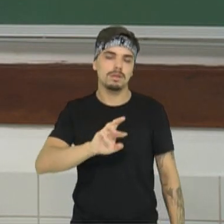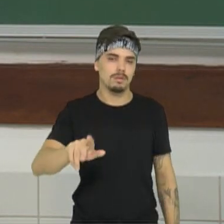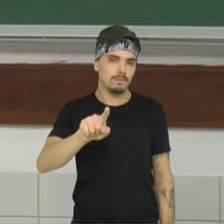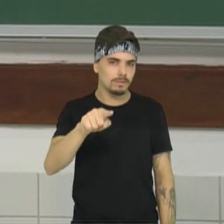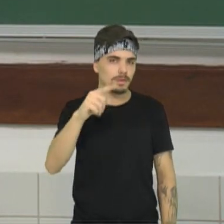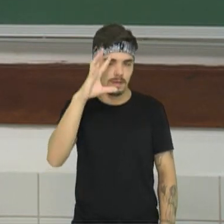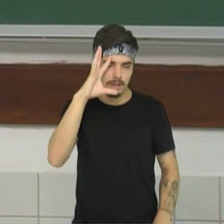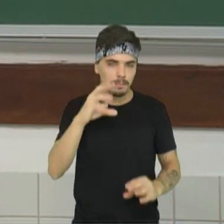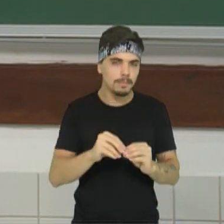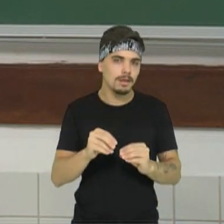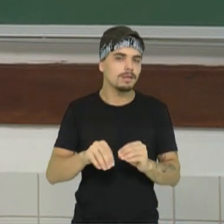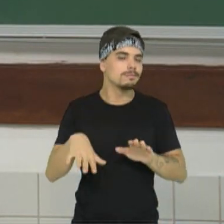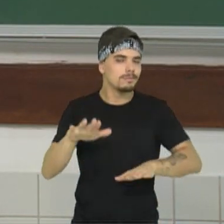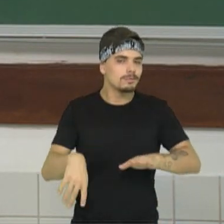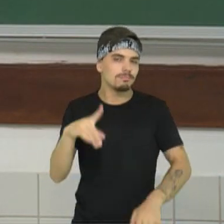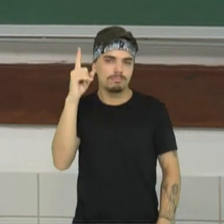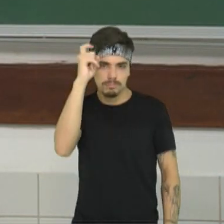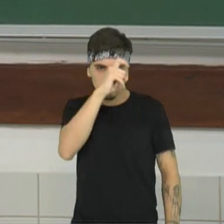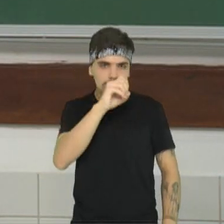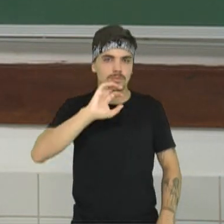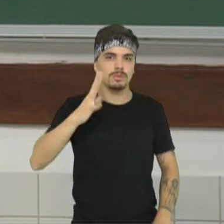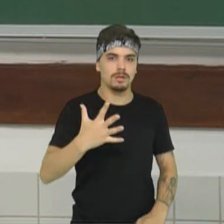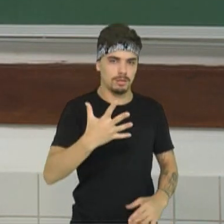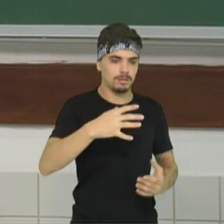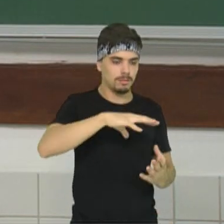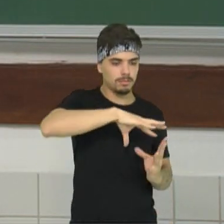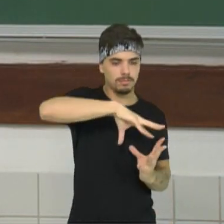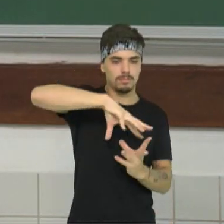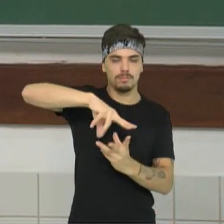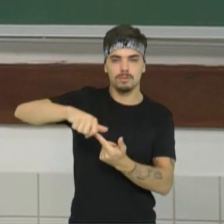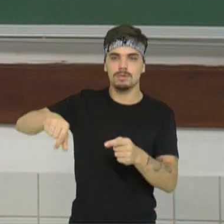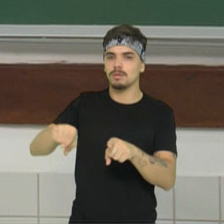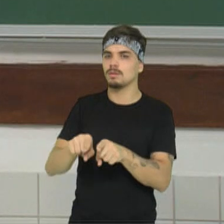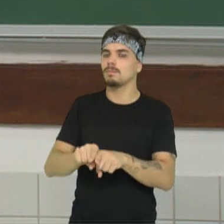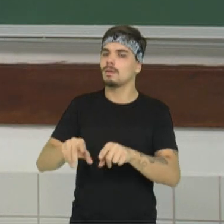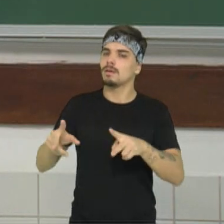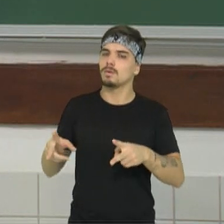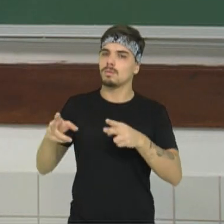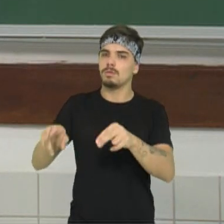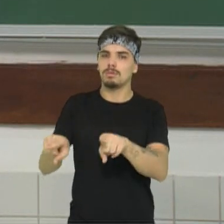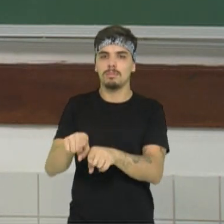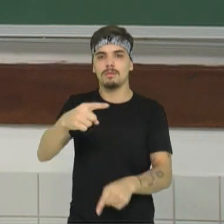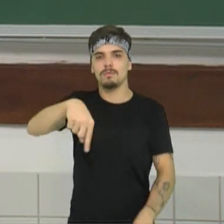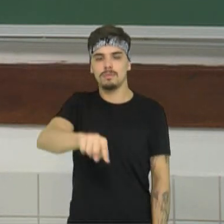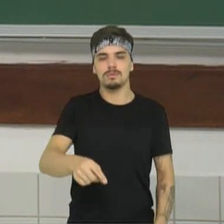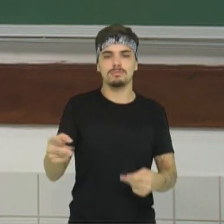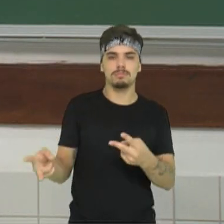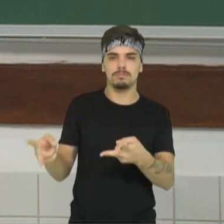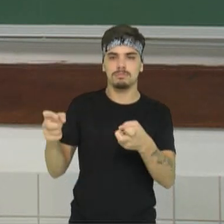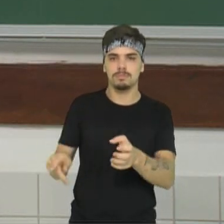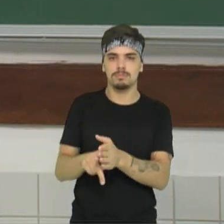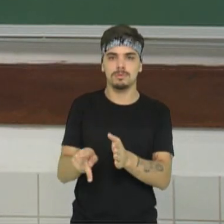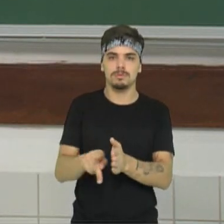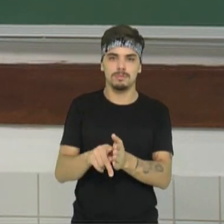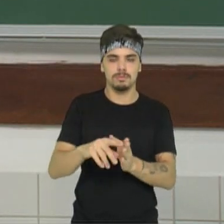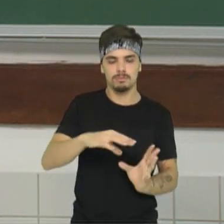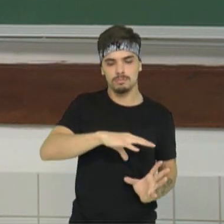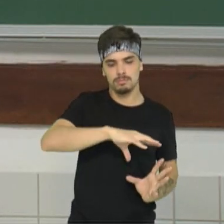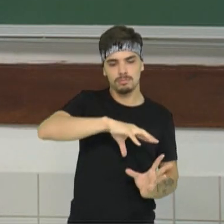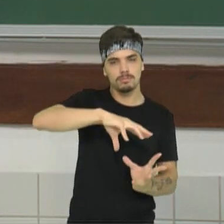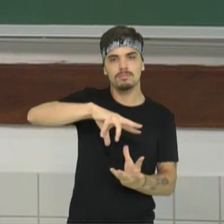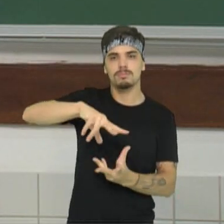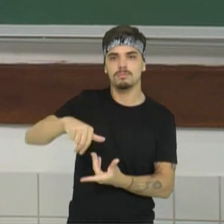de compreender o que acontece no mundo, né? E da mesma forma que você pode analisar a realidade das nações do